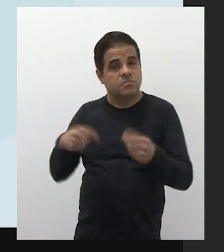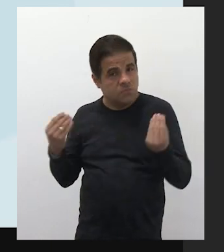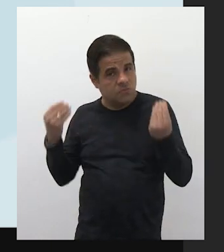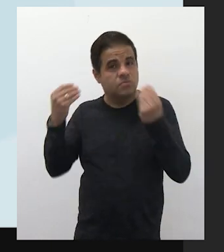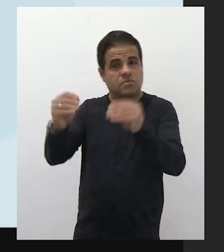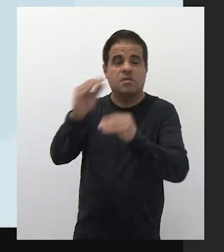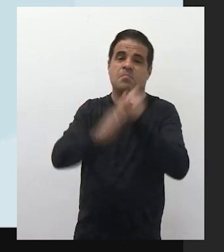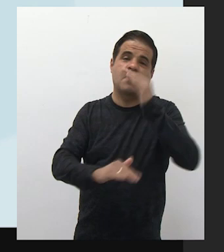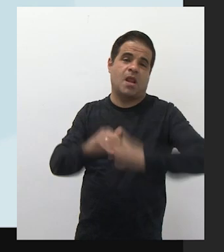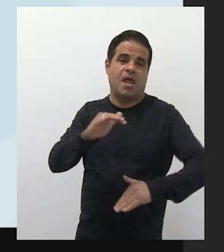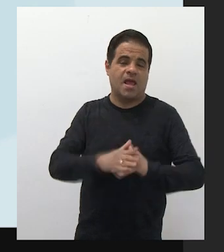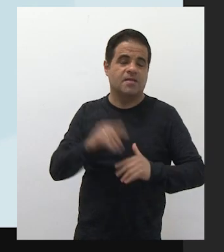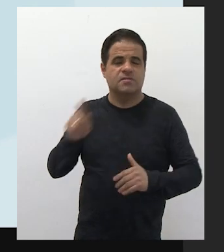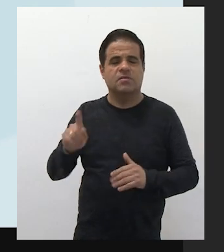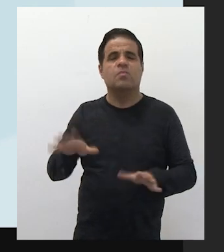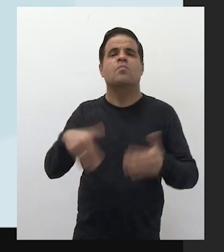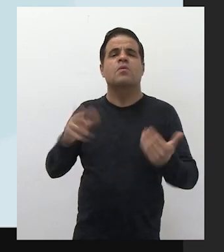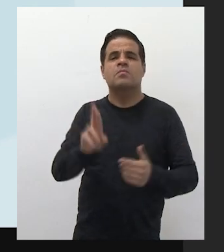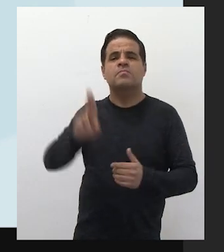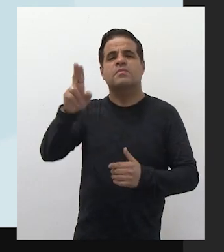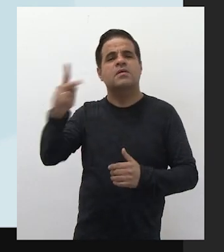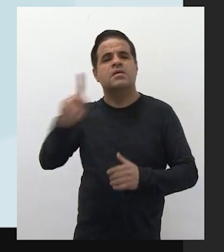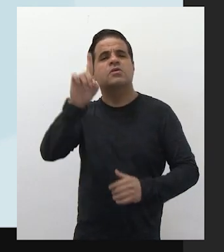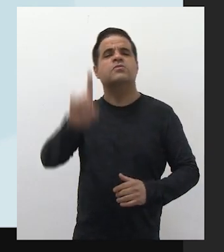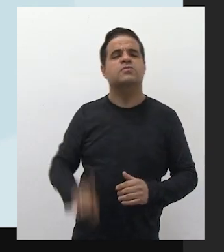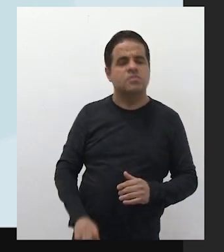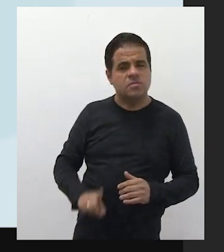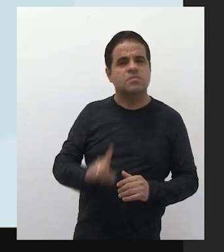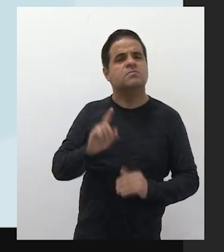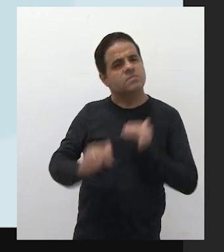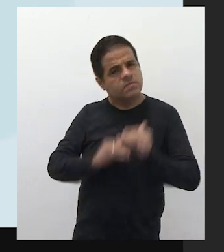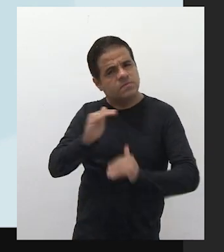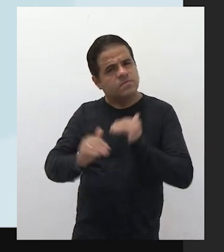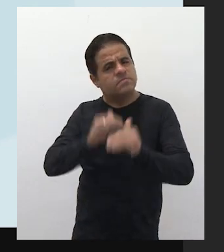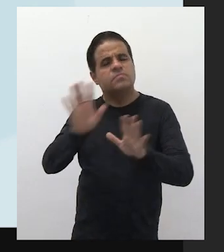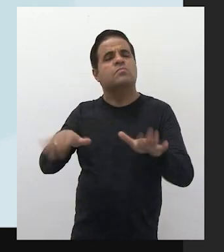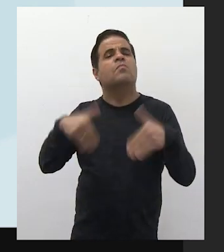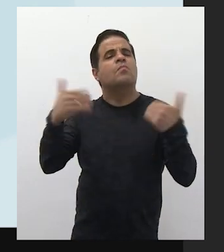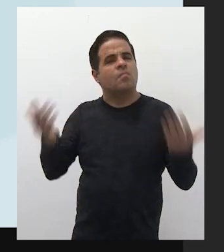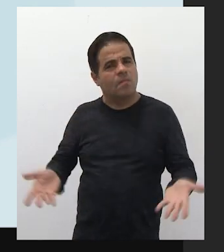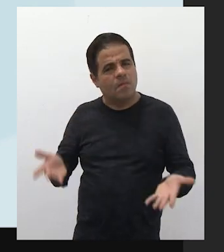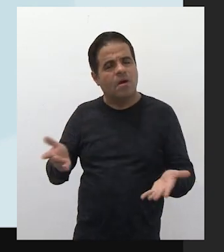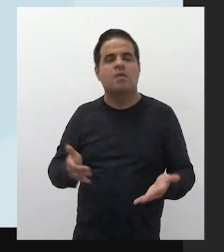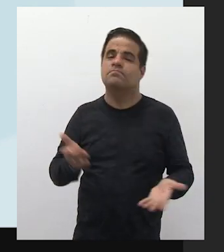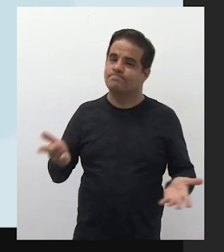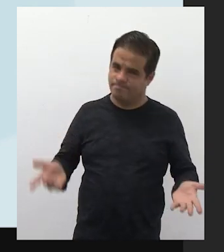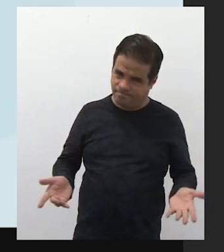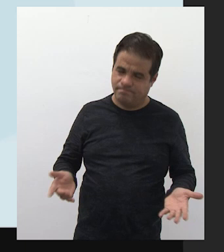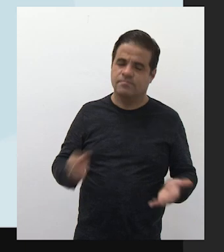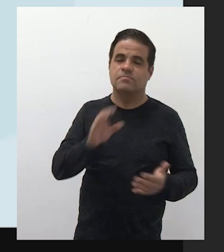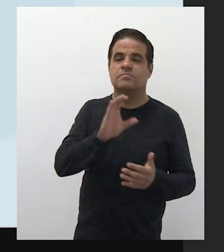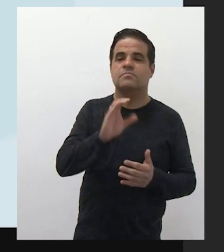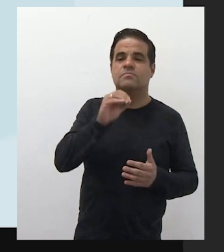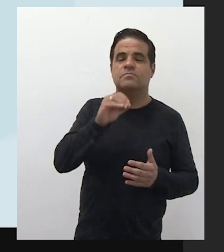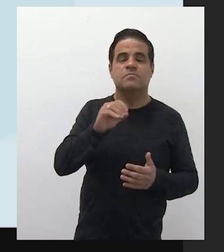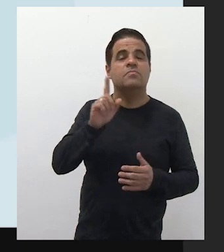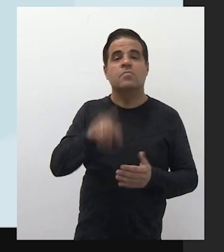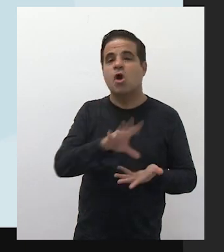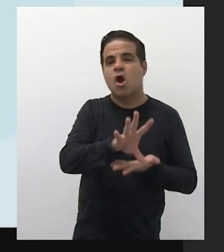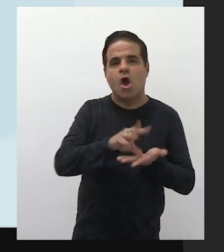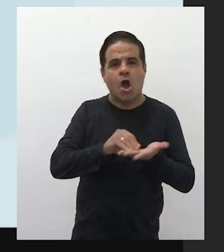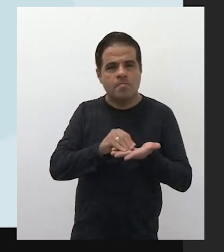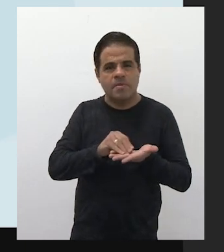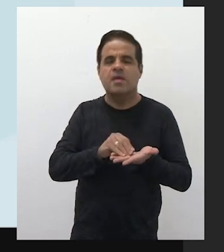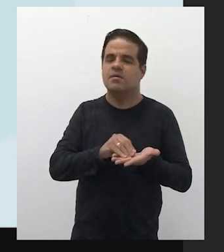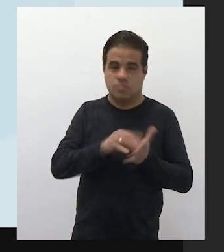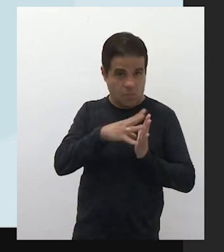em prática. Qual é o papel desse direito e desenvolvimento? É o Ctrl-C, Ctrl-V.